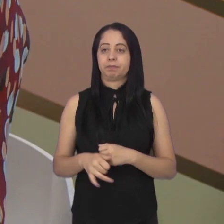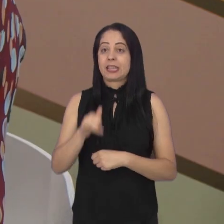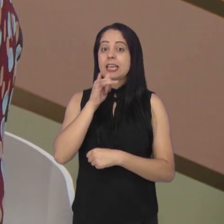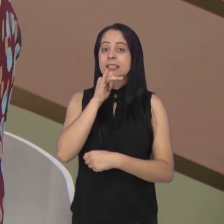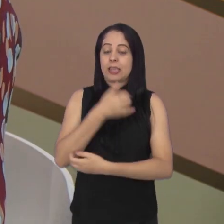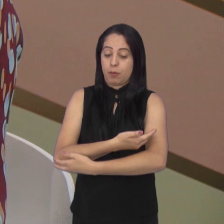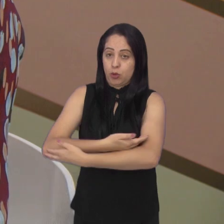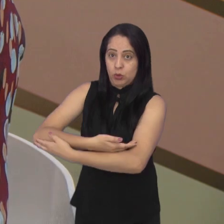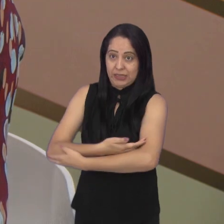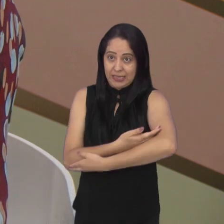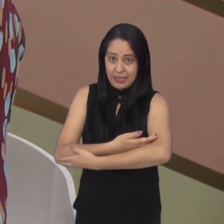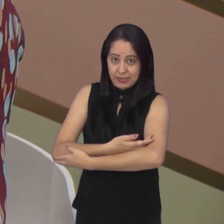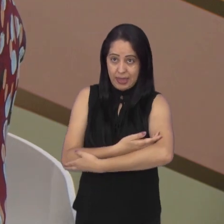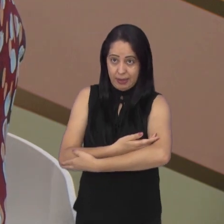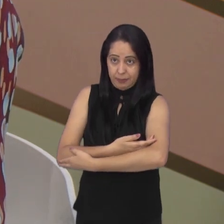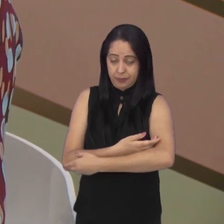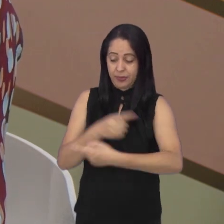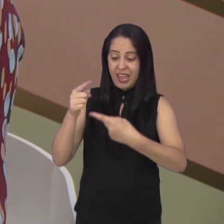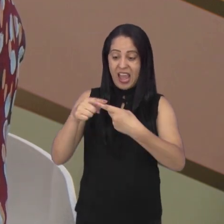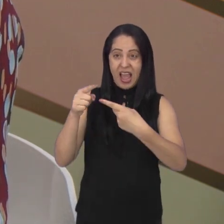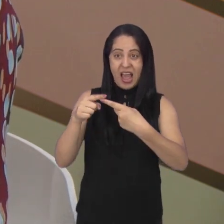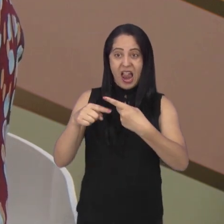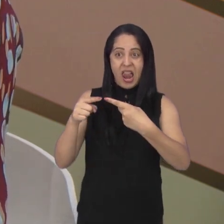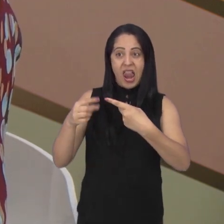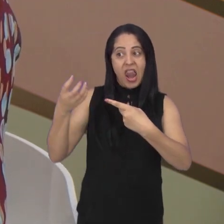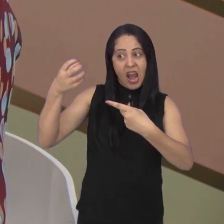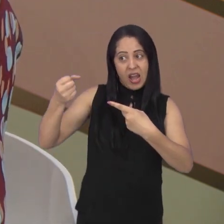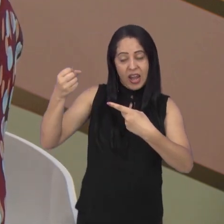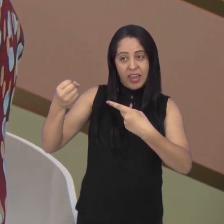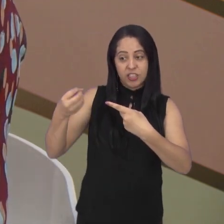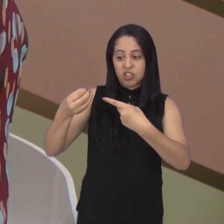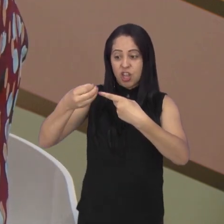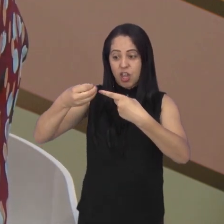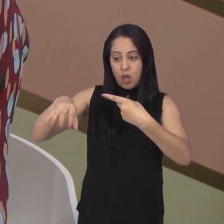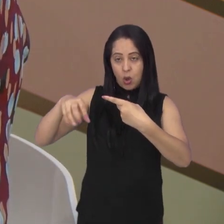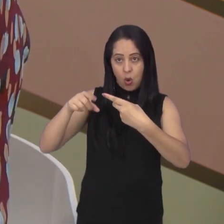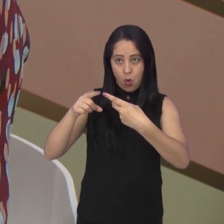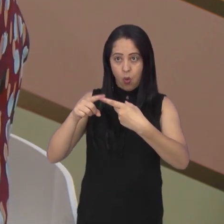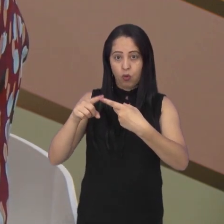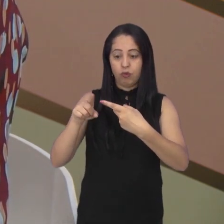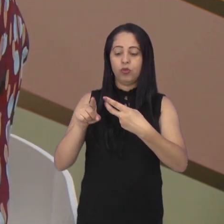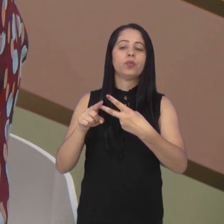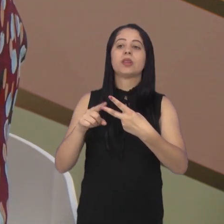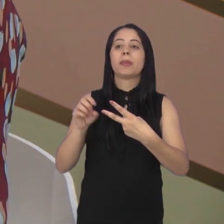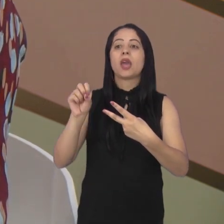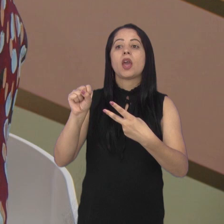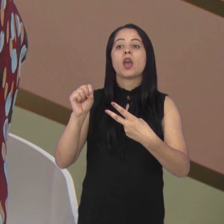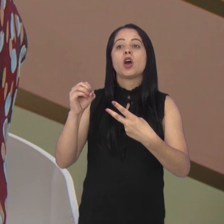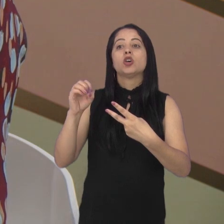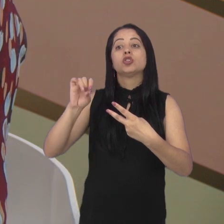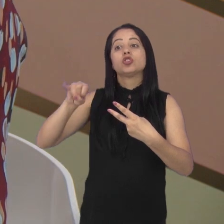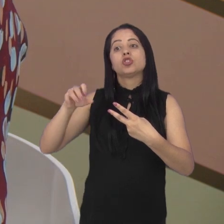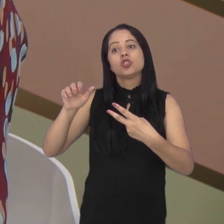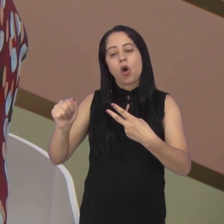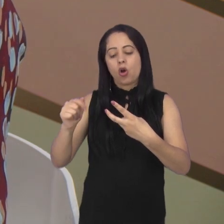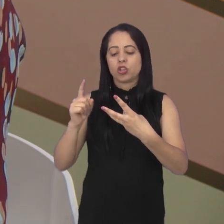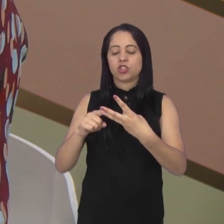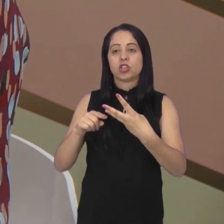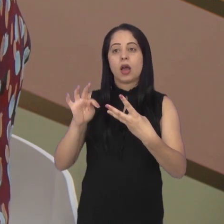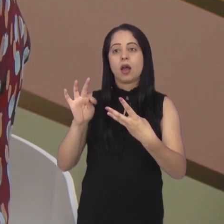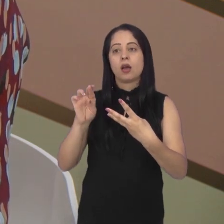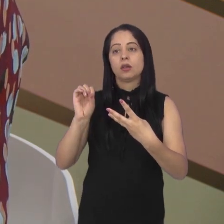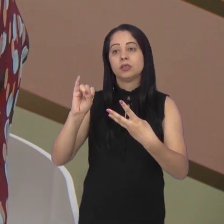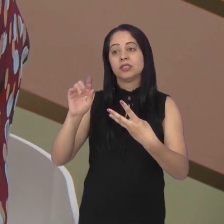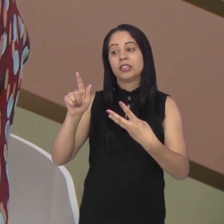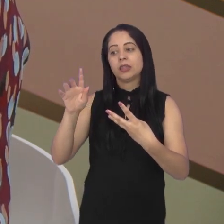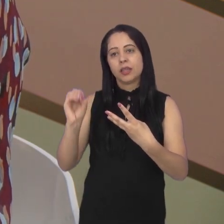no bebê e criança pequena, os dois principais, leite e ovo, mas a gente ainda tem alergia para soja, trigo. Cada vez mais a